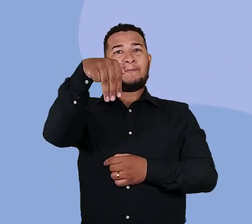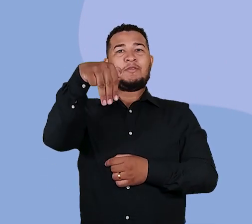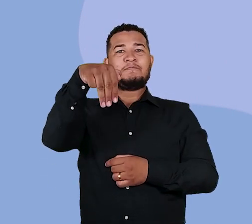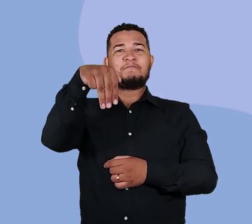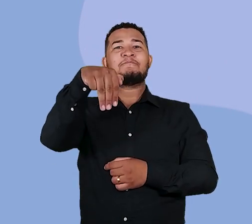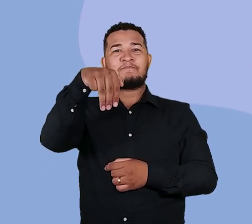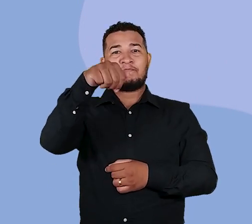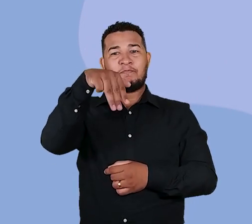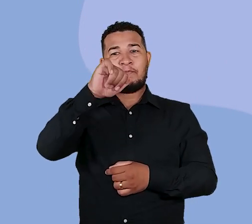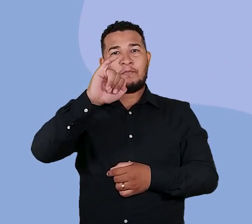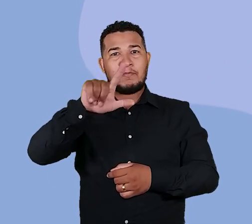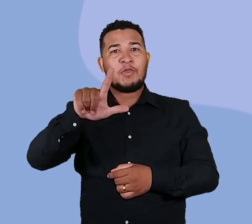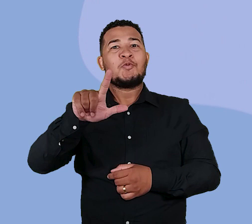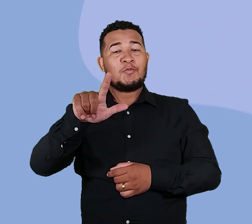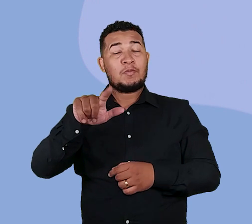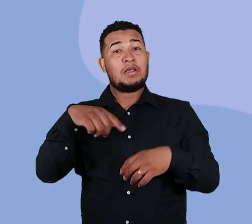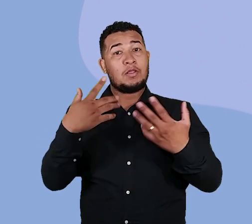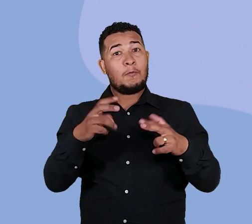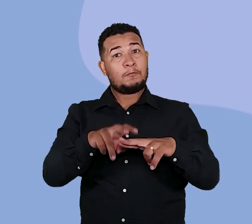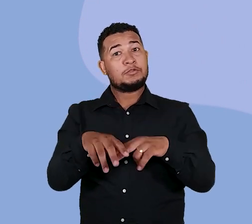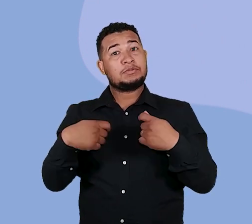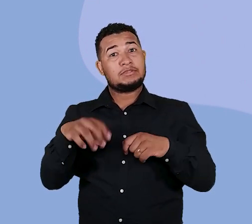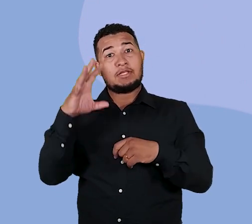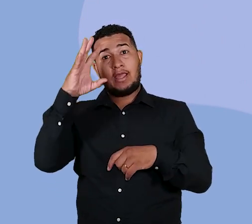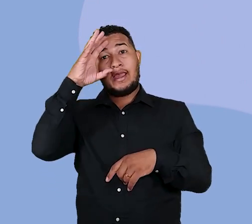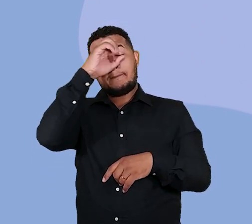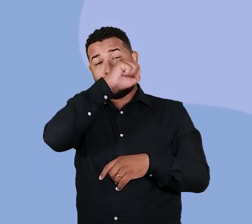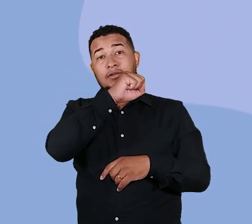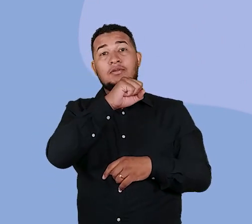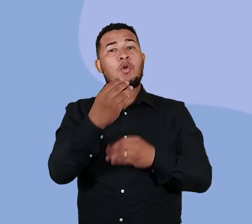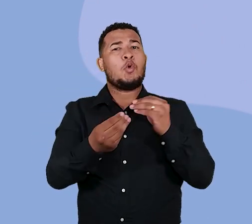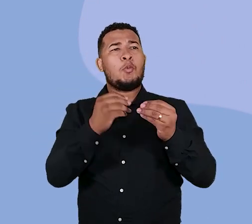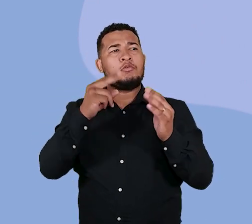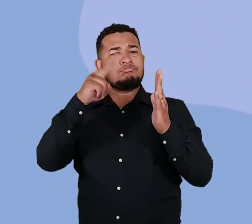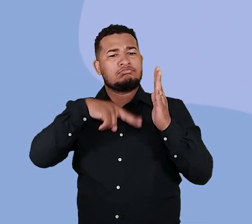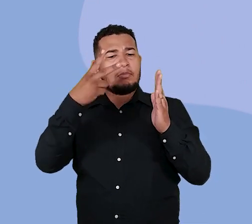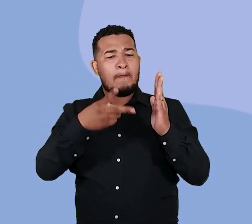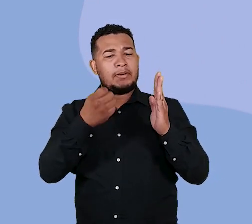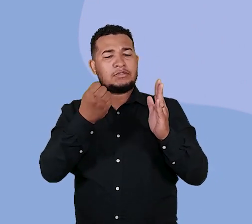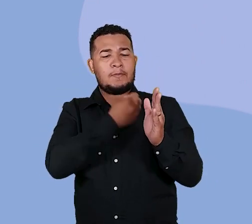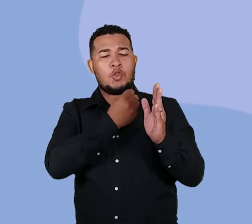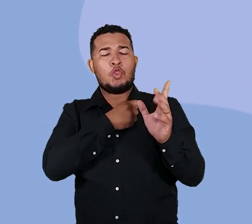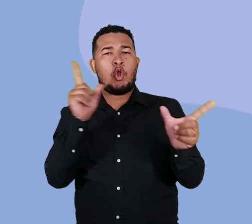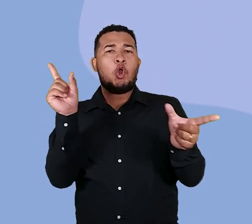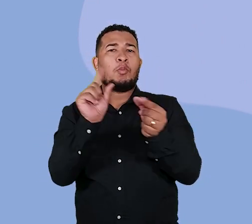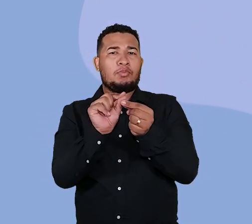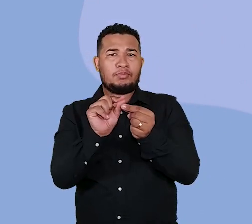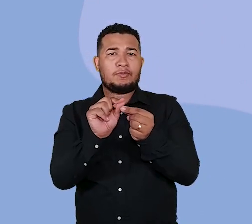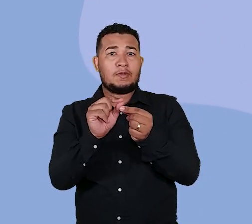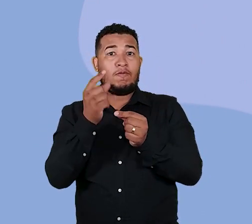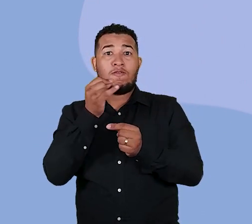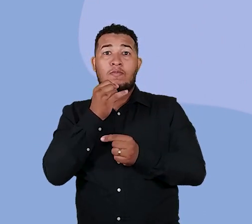1000. Tá vendo aí? Você precisa aprender a ler números abreviados. Como é que você lê isso daí?